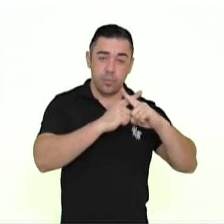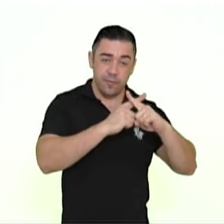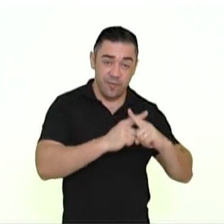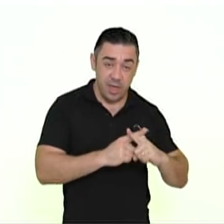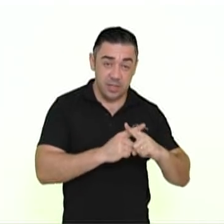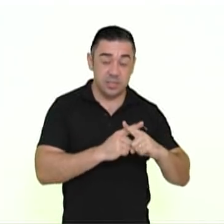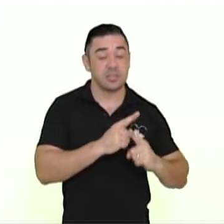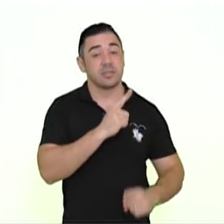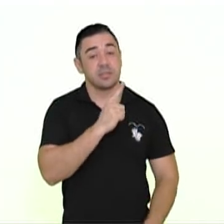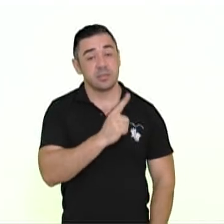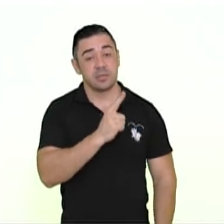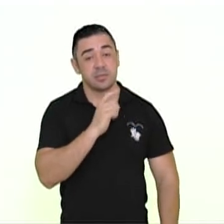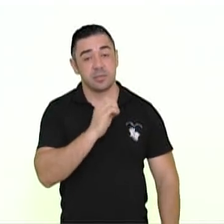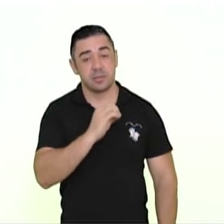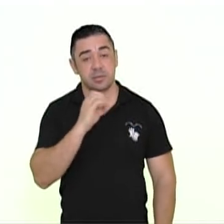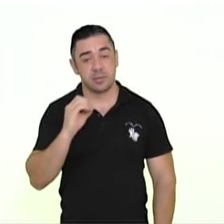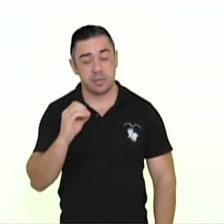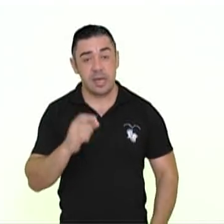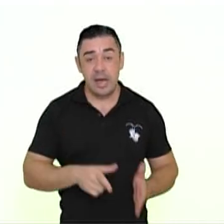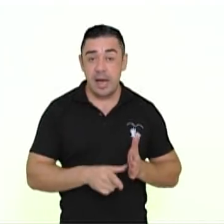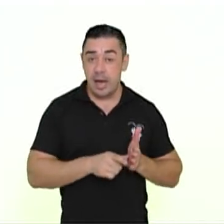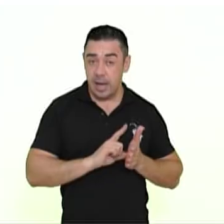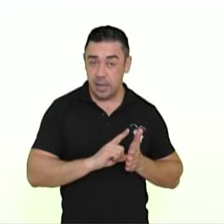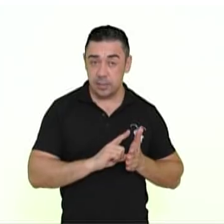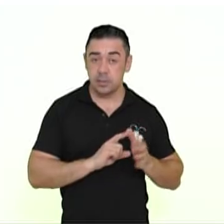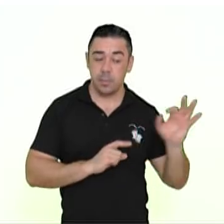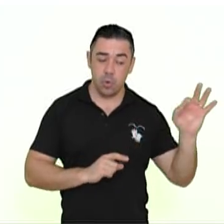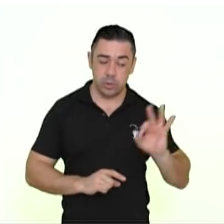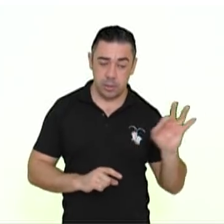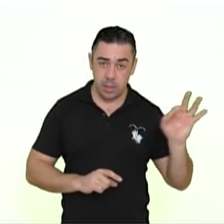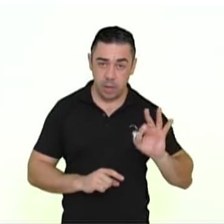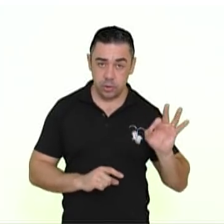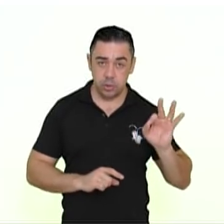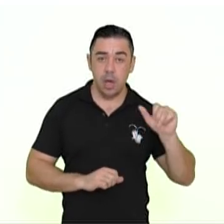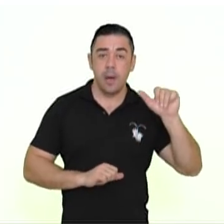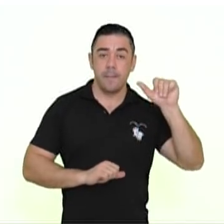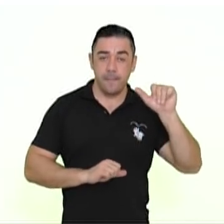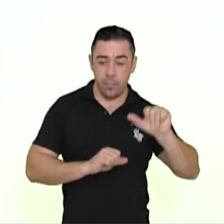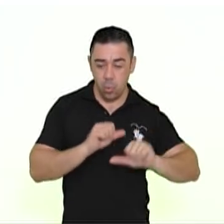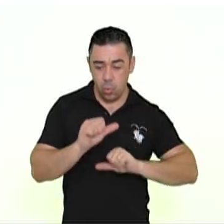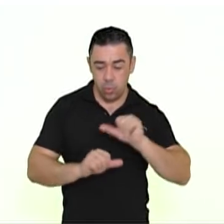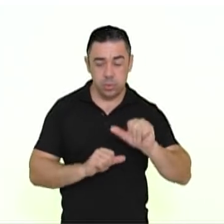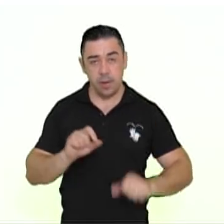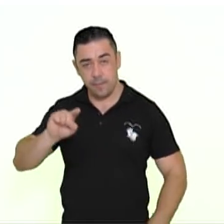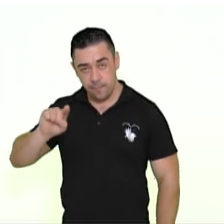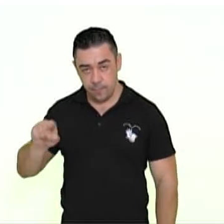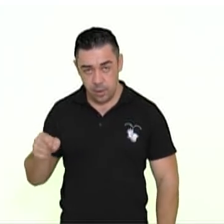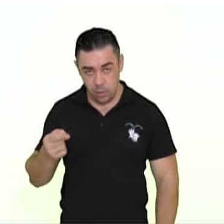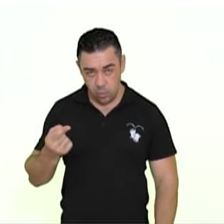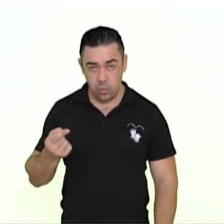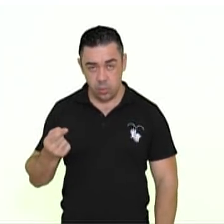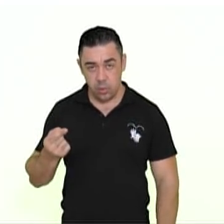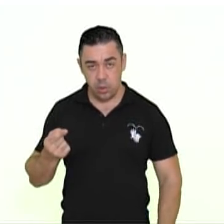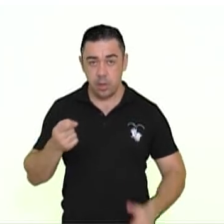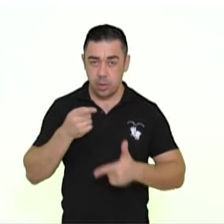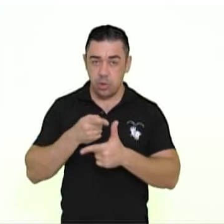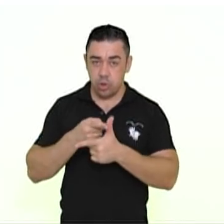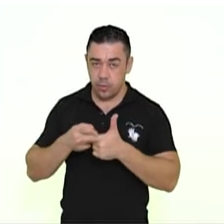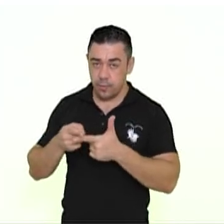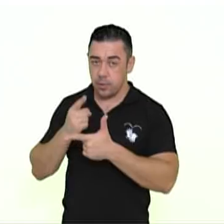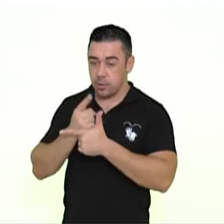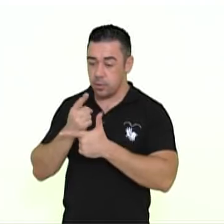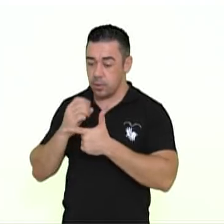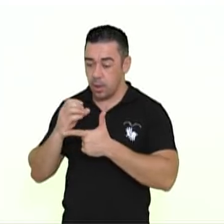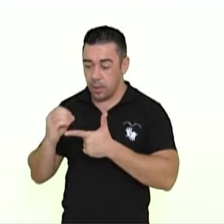por 100. Ou seja, nós tínhamos a porcentagem. Para transformar em decimal, a gente divide por